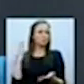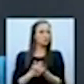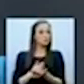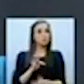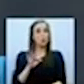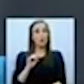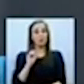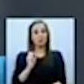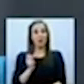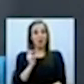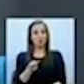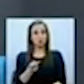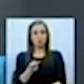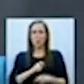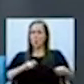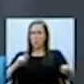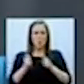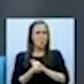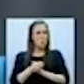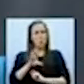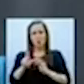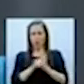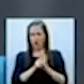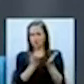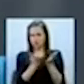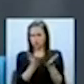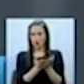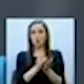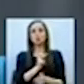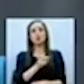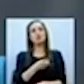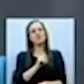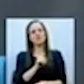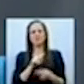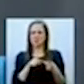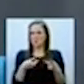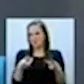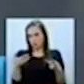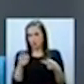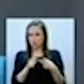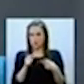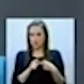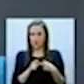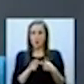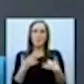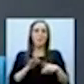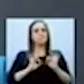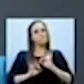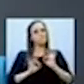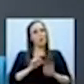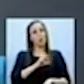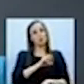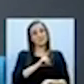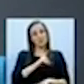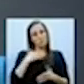40 anos, houve uma grande reforma curricular nos anos 90, anos 91 concretamente, mas que foi preparada desde 86,